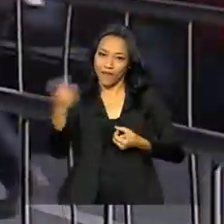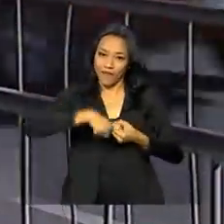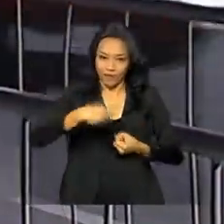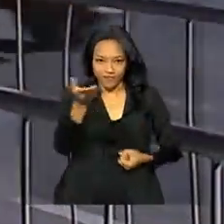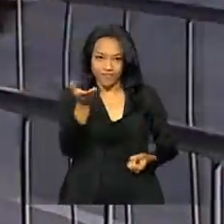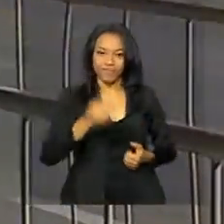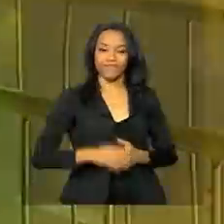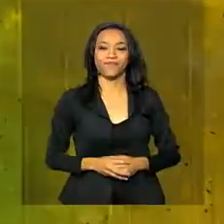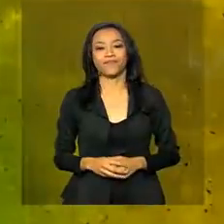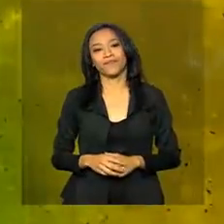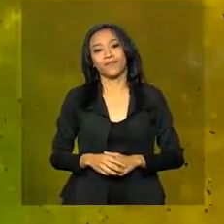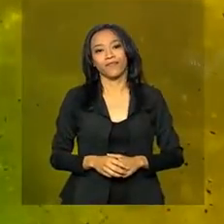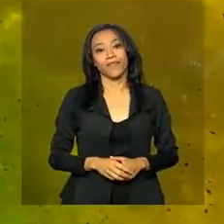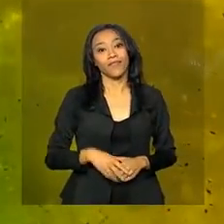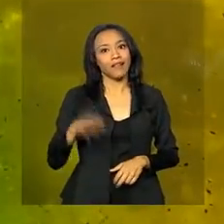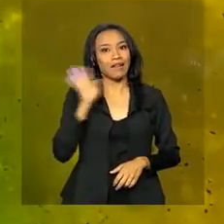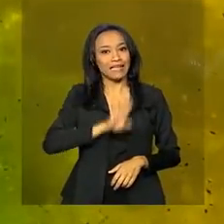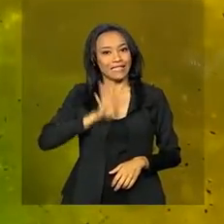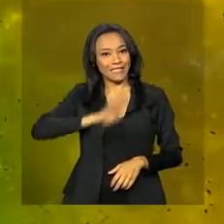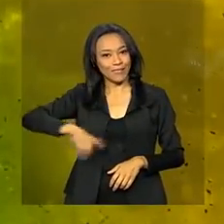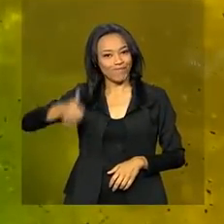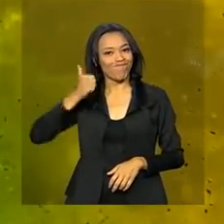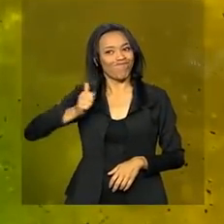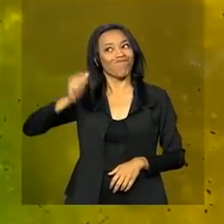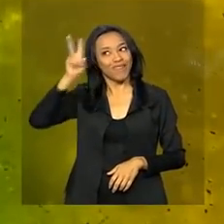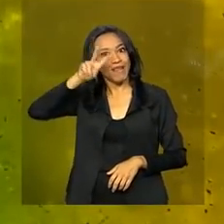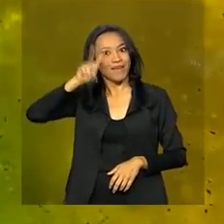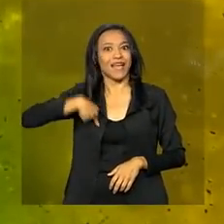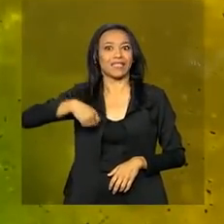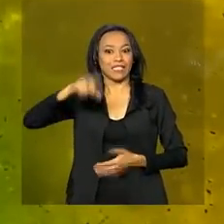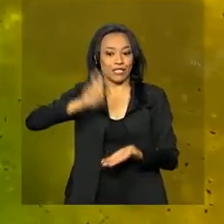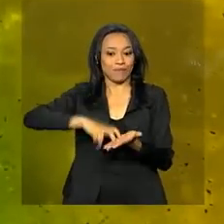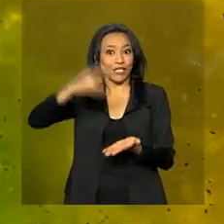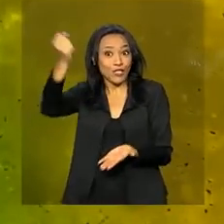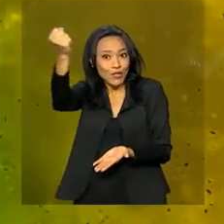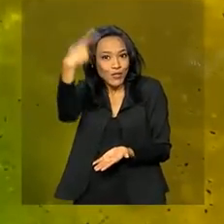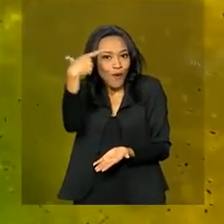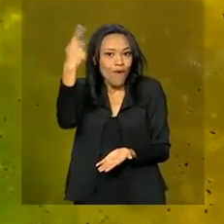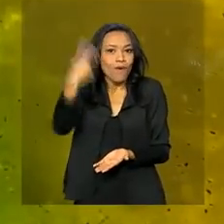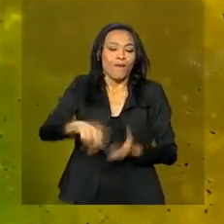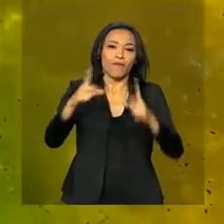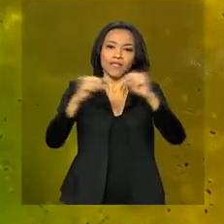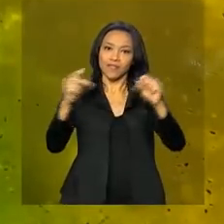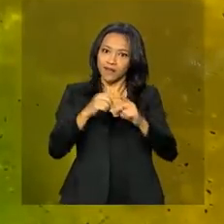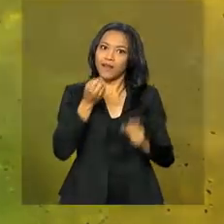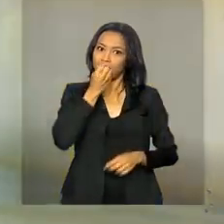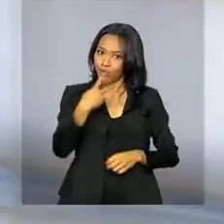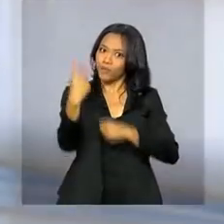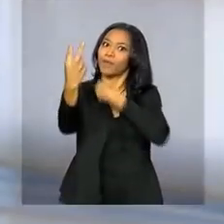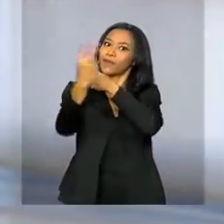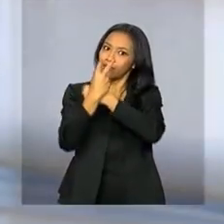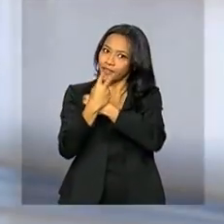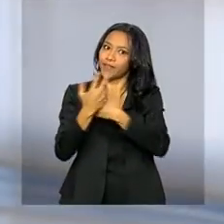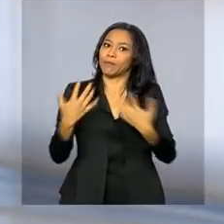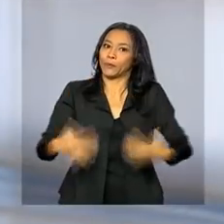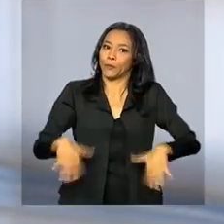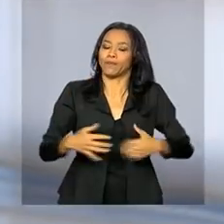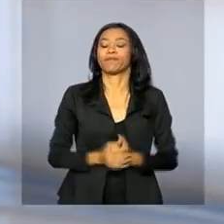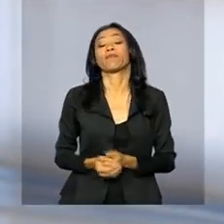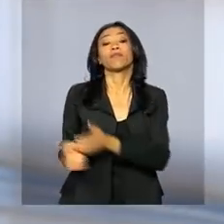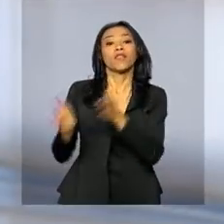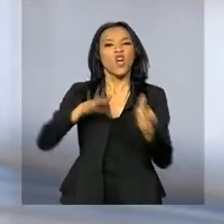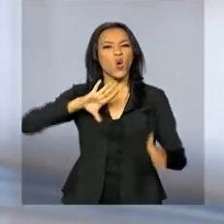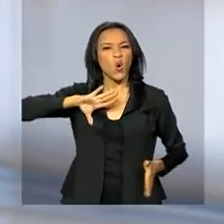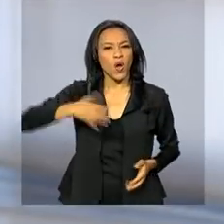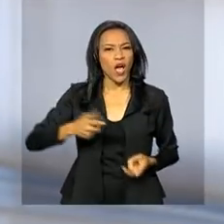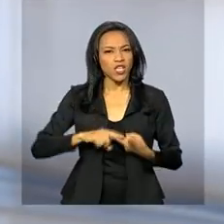estúdio. Bacana, João Pedro, bem lembrado, né? Manhã de sol e calor aqui em Brasília, é bom se proteger mesmo. E olha só, coragem, ousadia